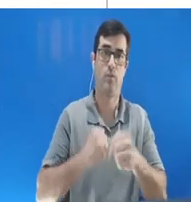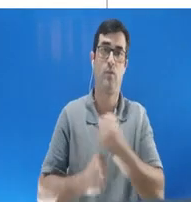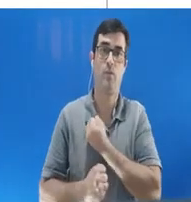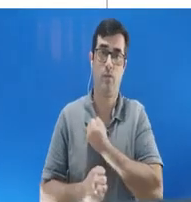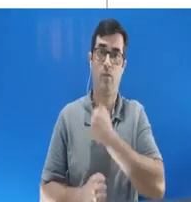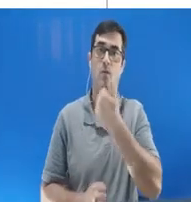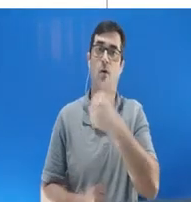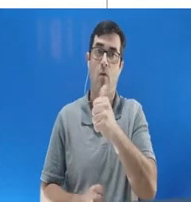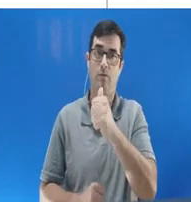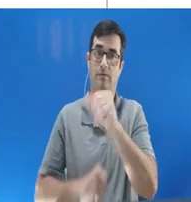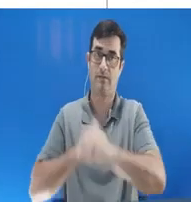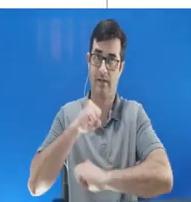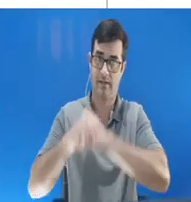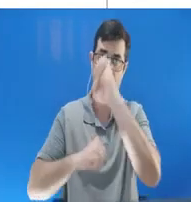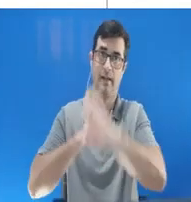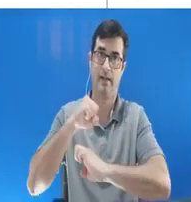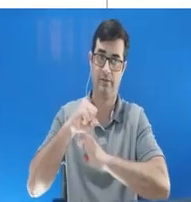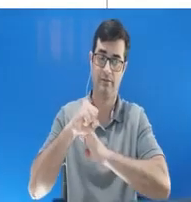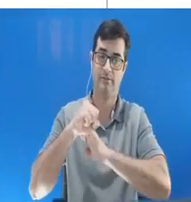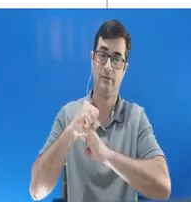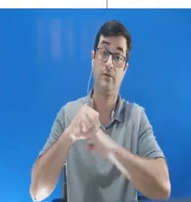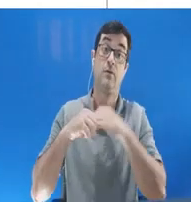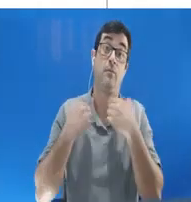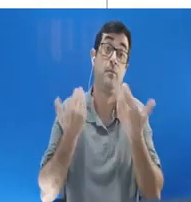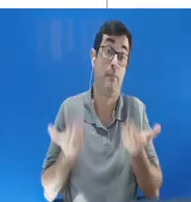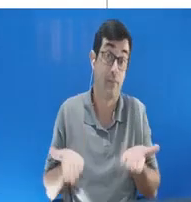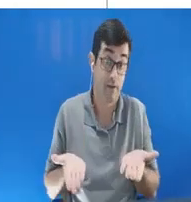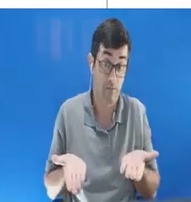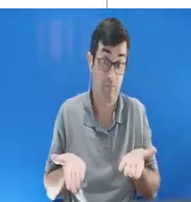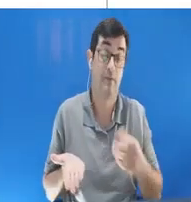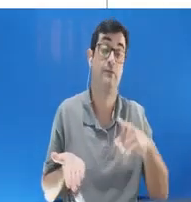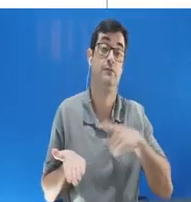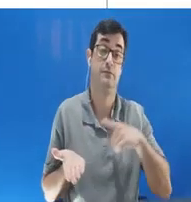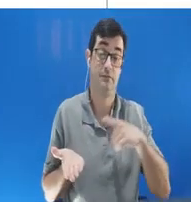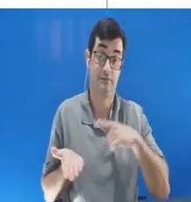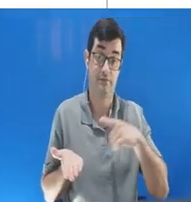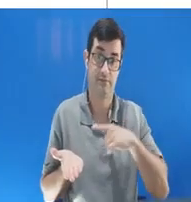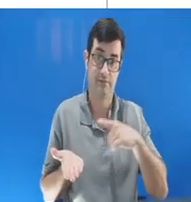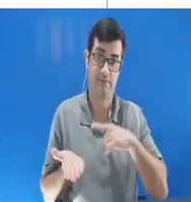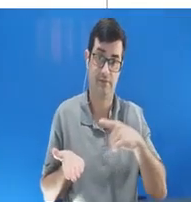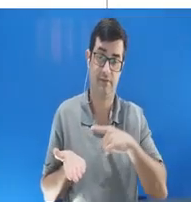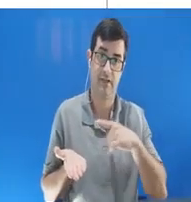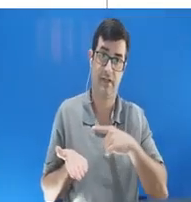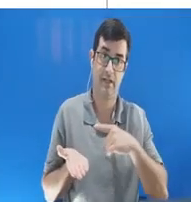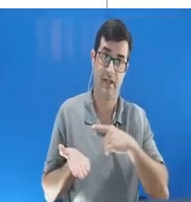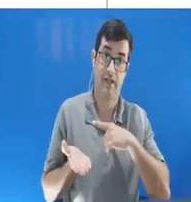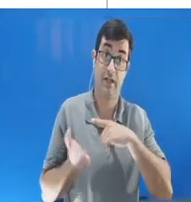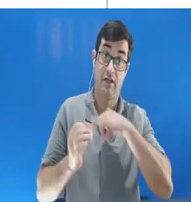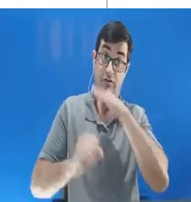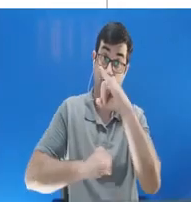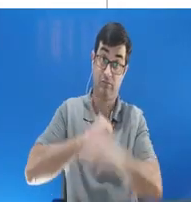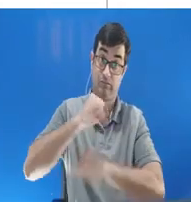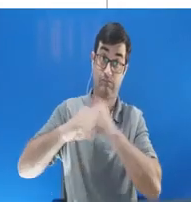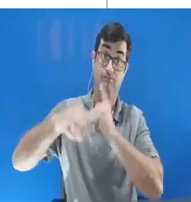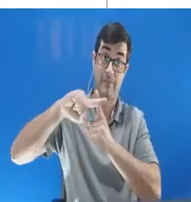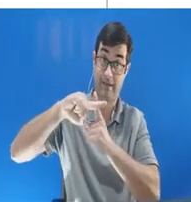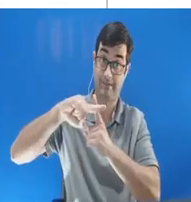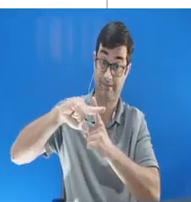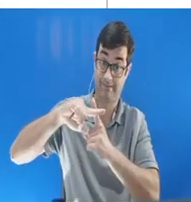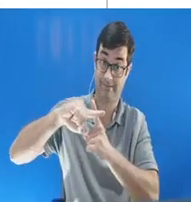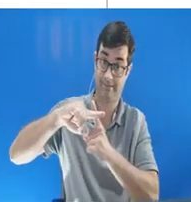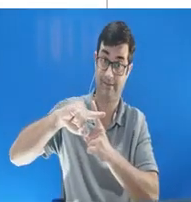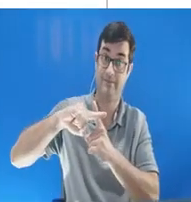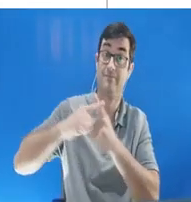fecha 11, né, que é o número atômico. Quando eu tenho o cátion sódio